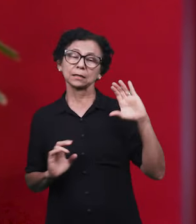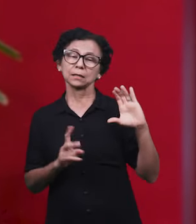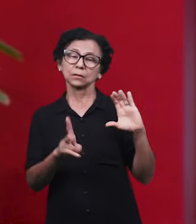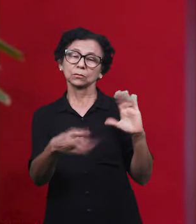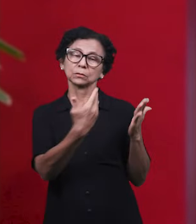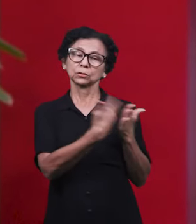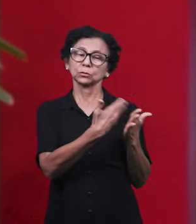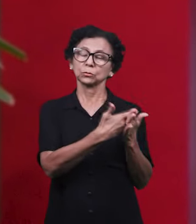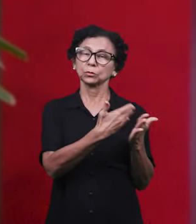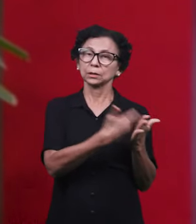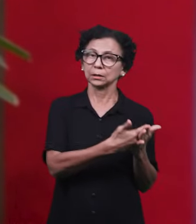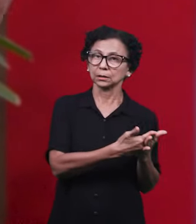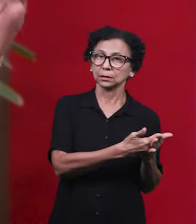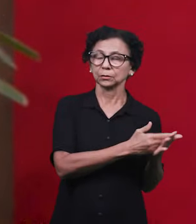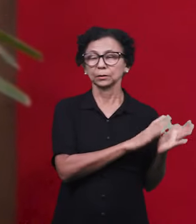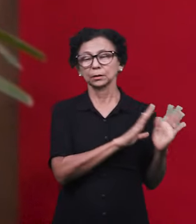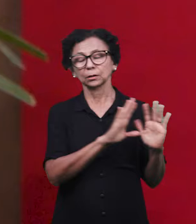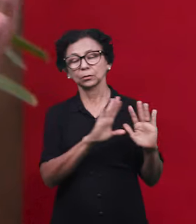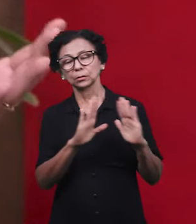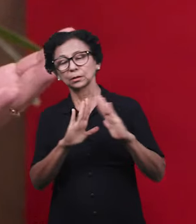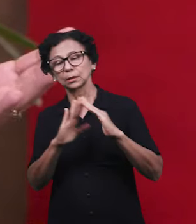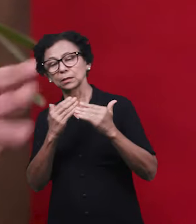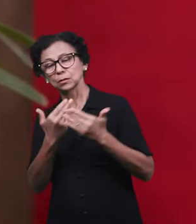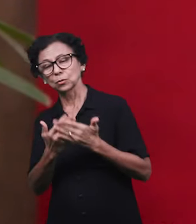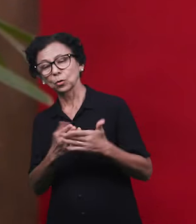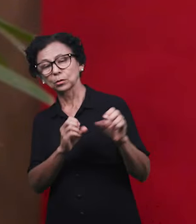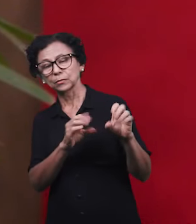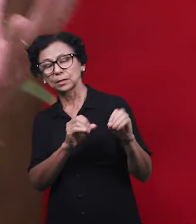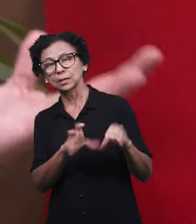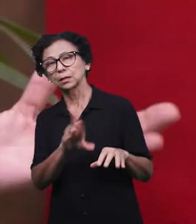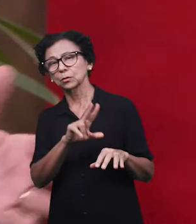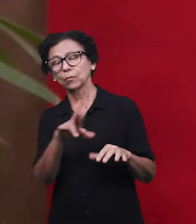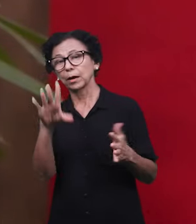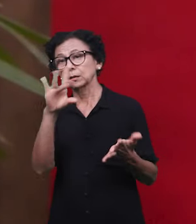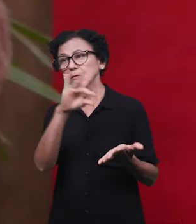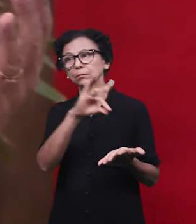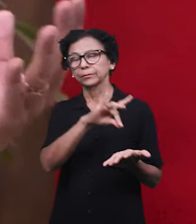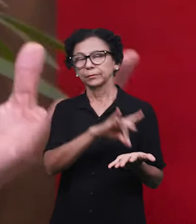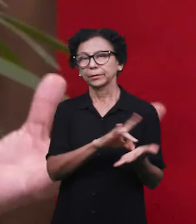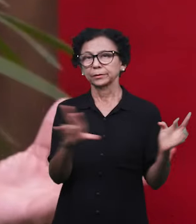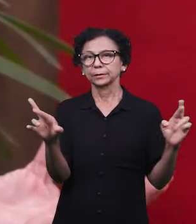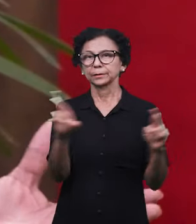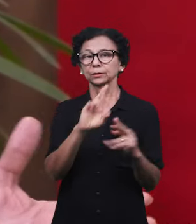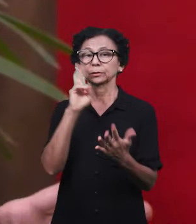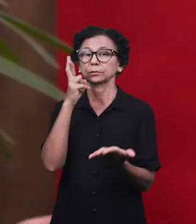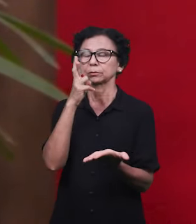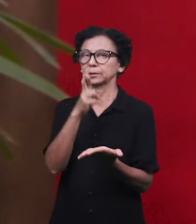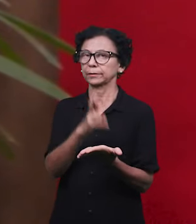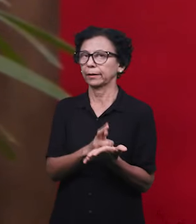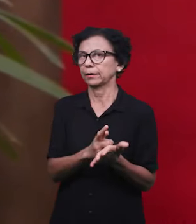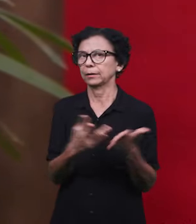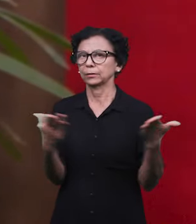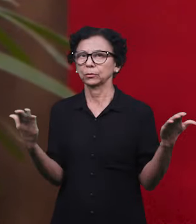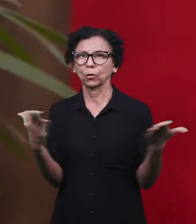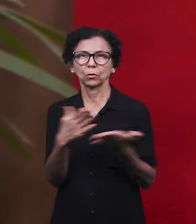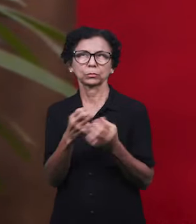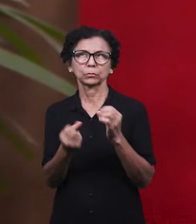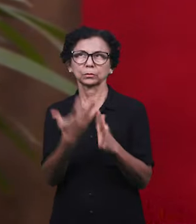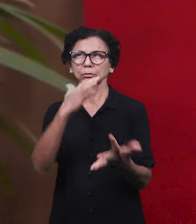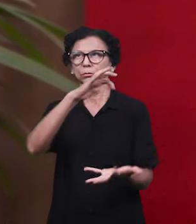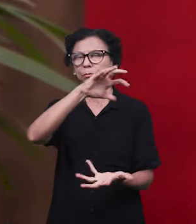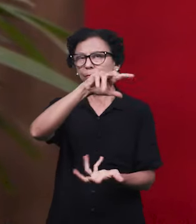atual em relação aos resultados que nós temos hoje quanto à origem do universo, quanto à composição do nosso corpo, é isso